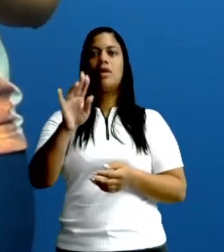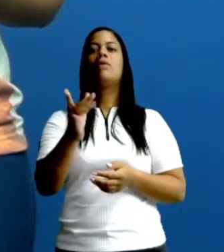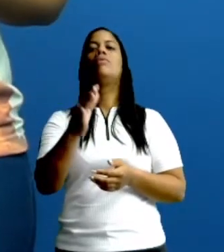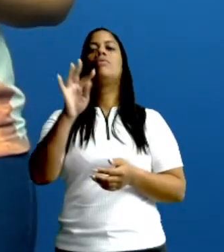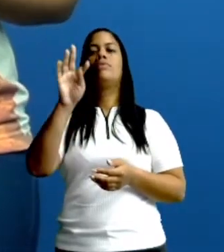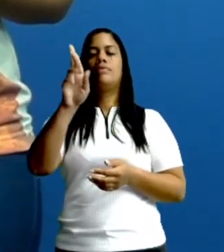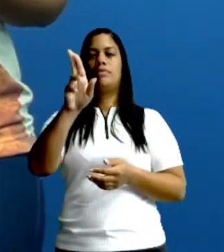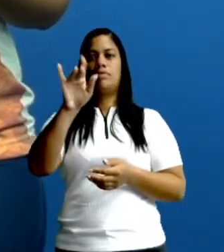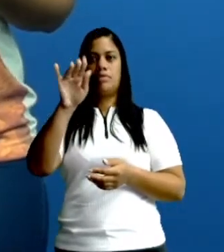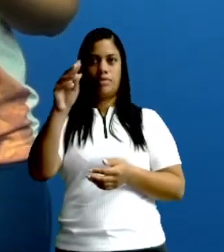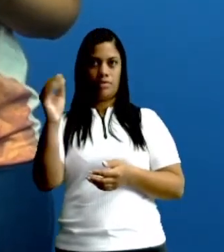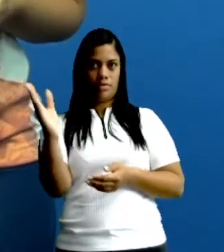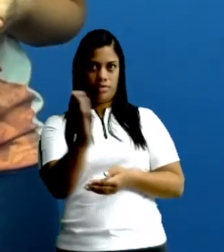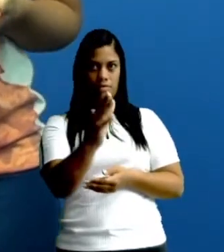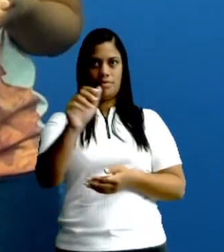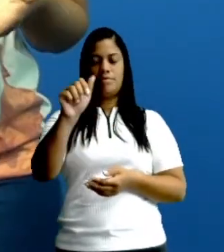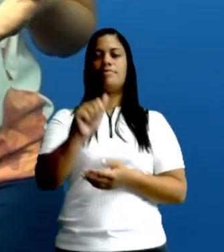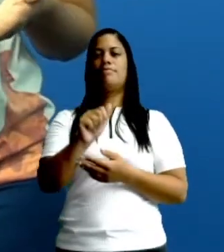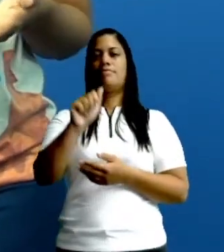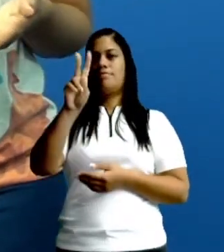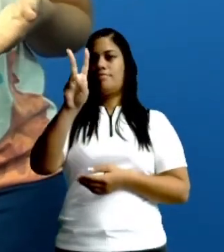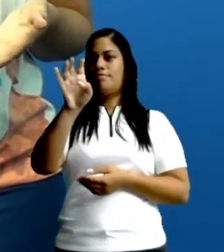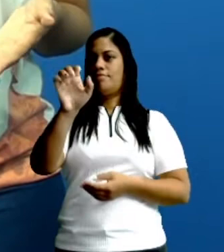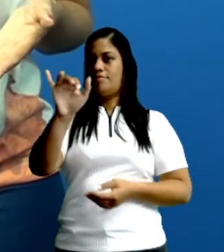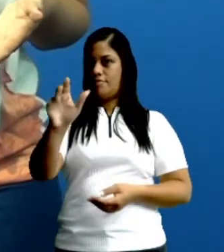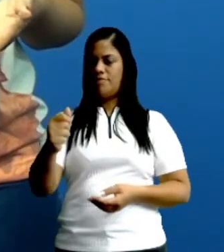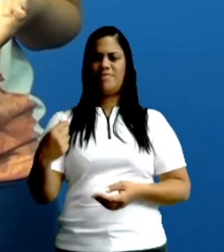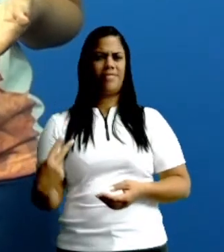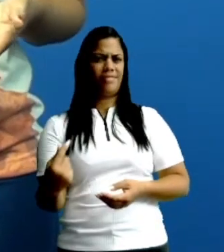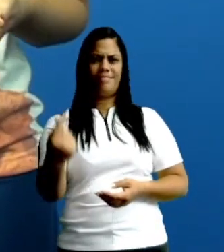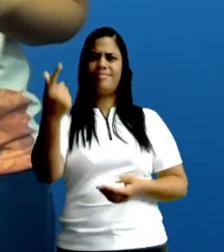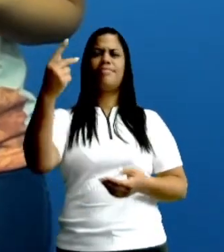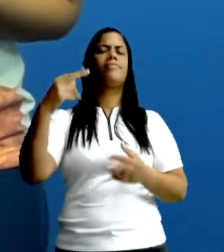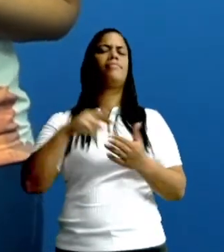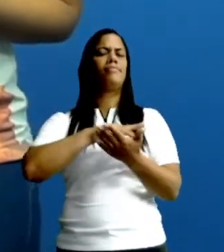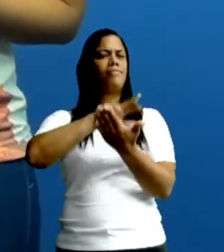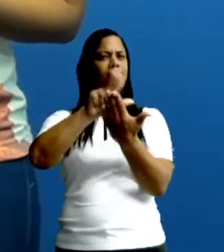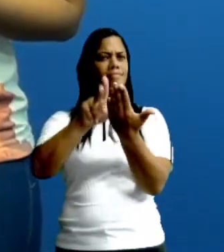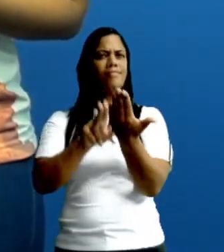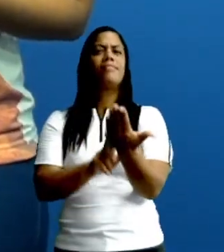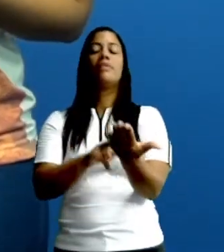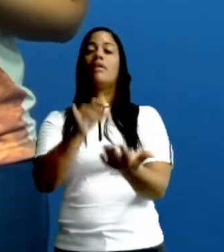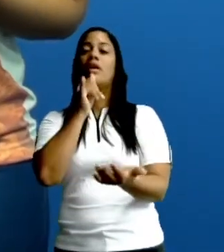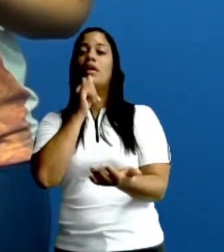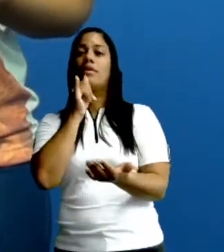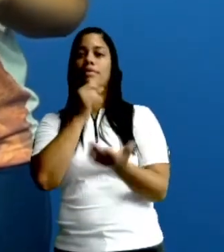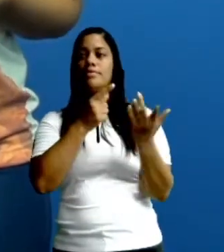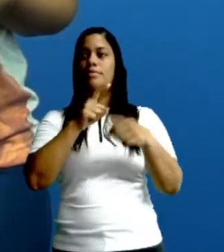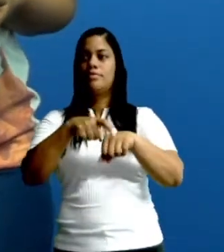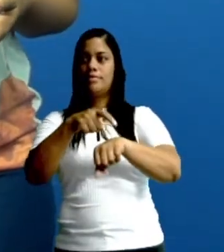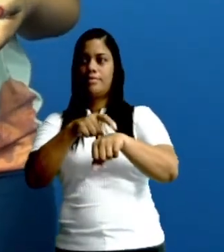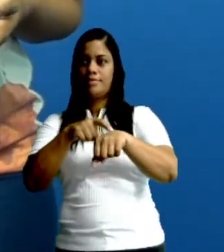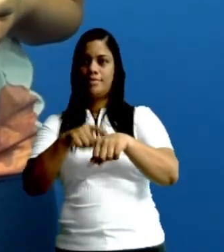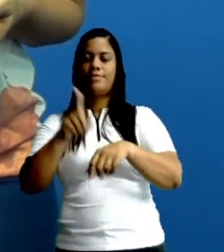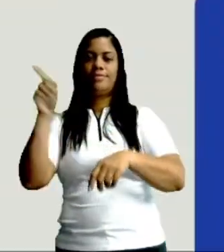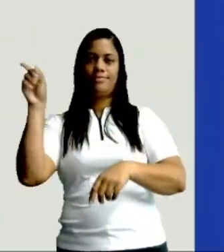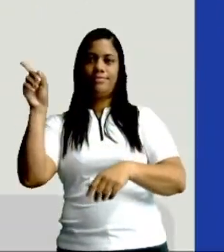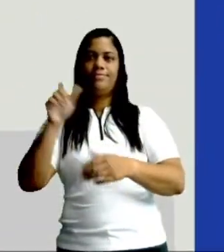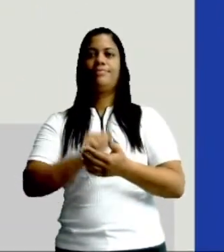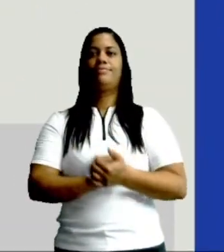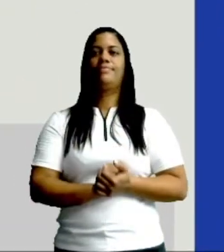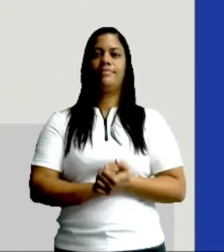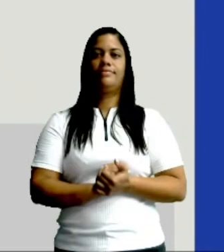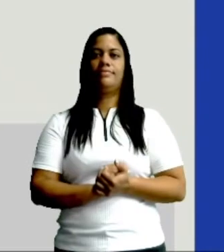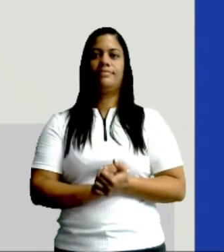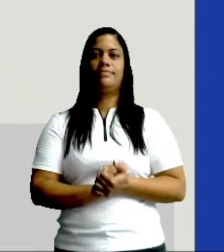trigo, aveia, o centeio e etc. Aqui tem um exemplo, né, do morango e do trigo.